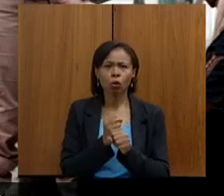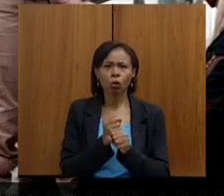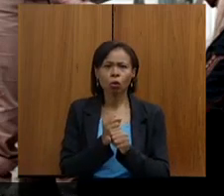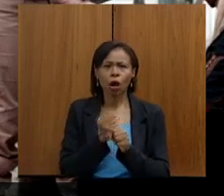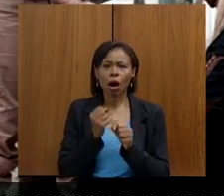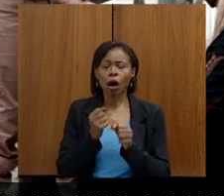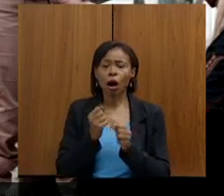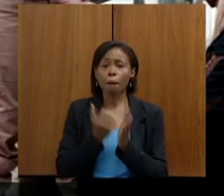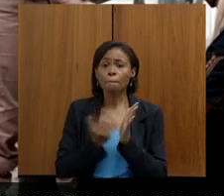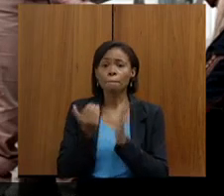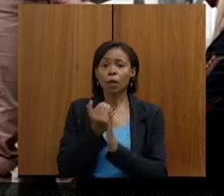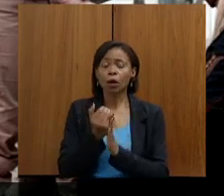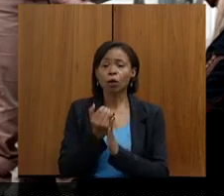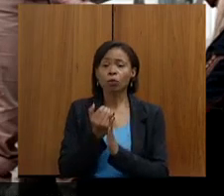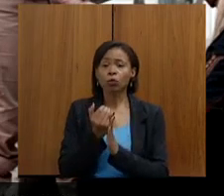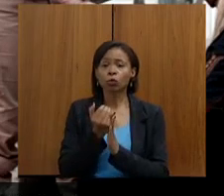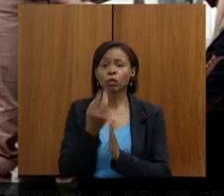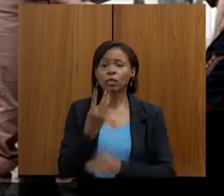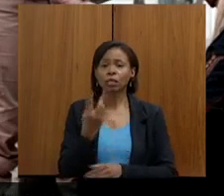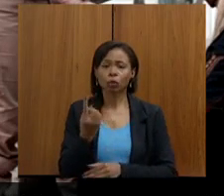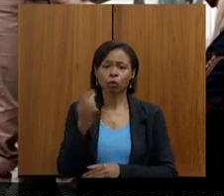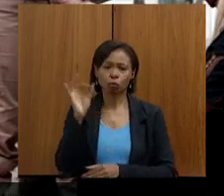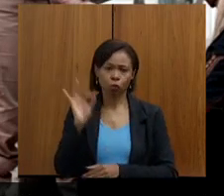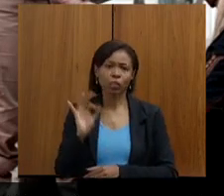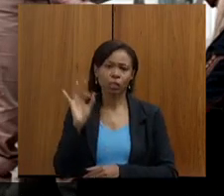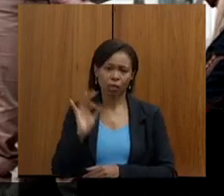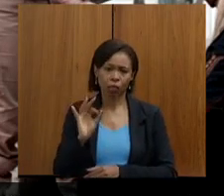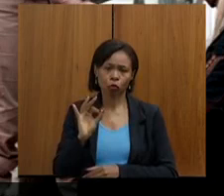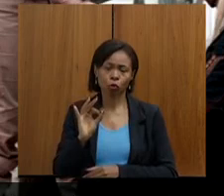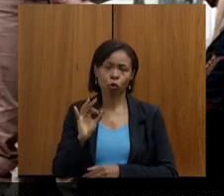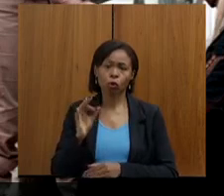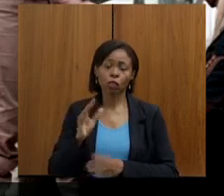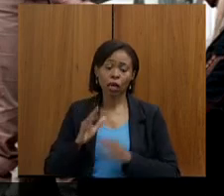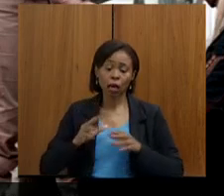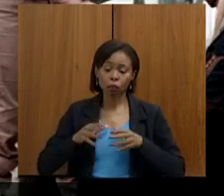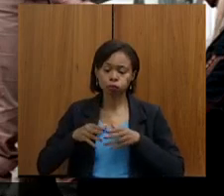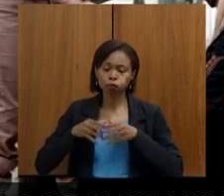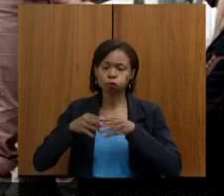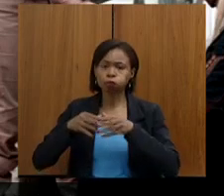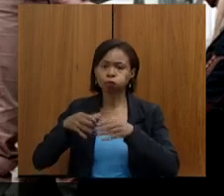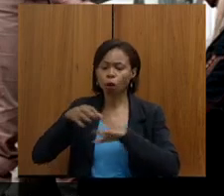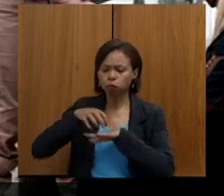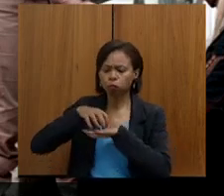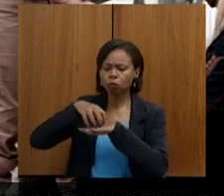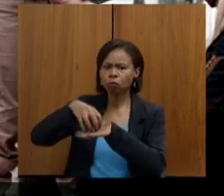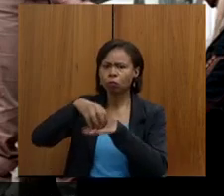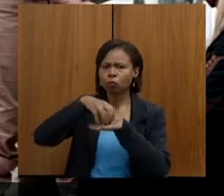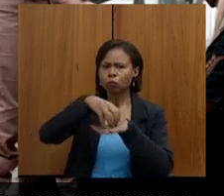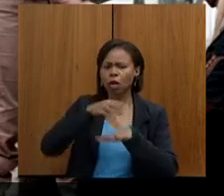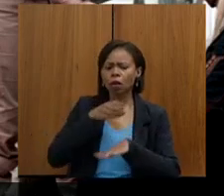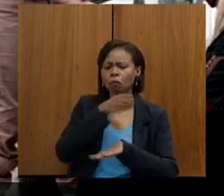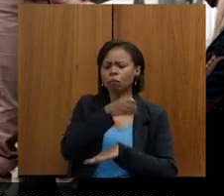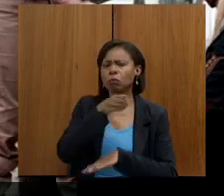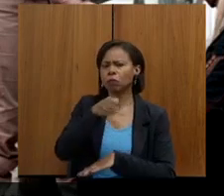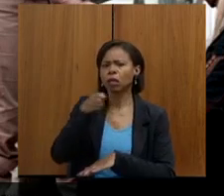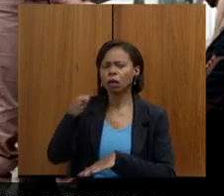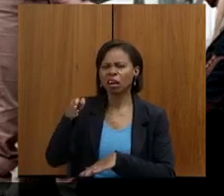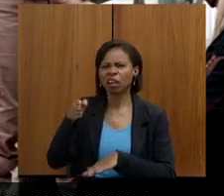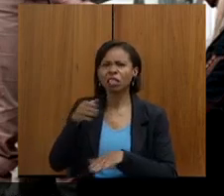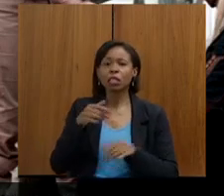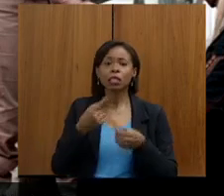aumento de 31 por cento nas visitas realizadas essas visitas quando onde a gente tem esse